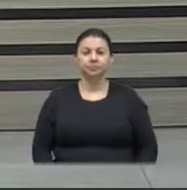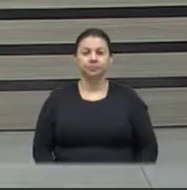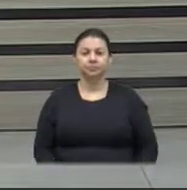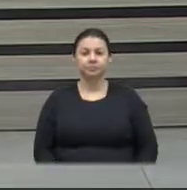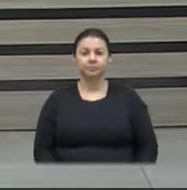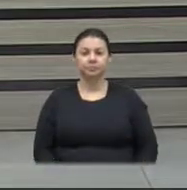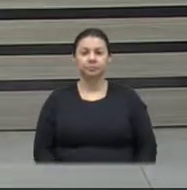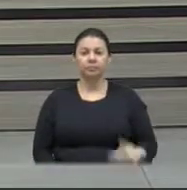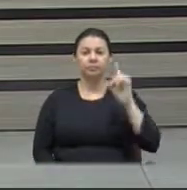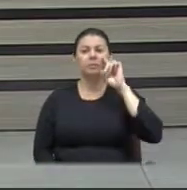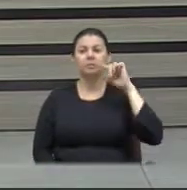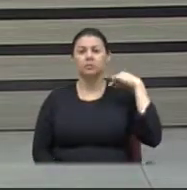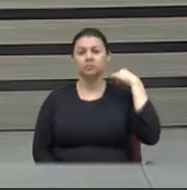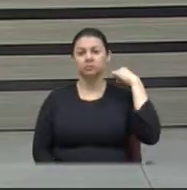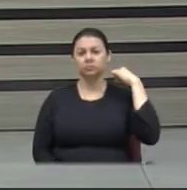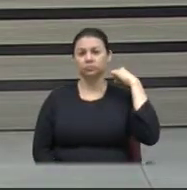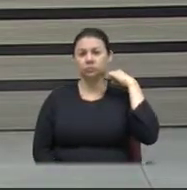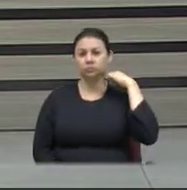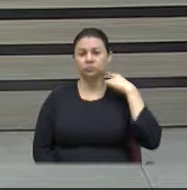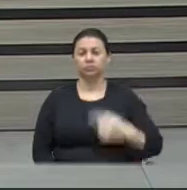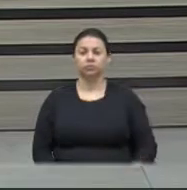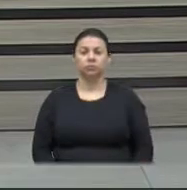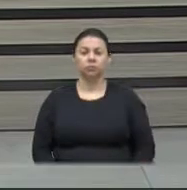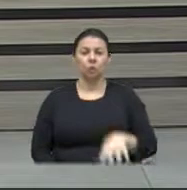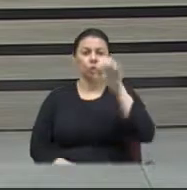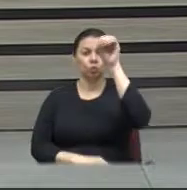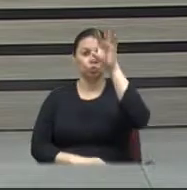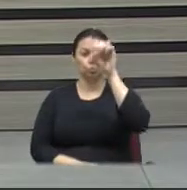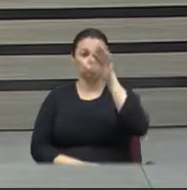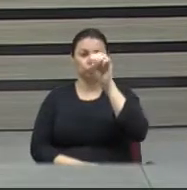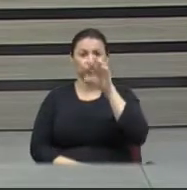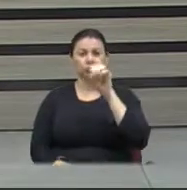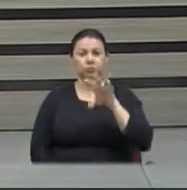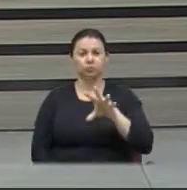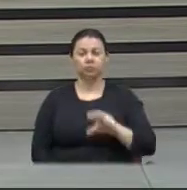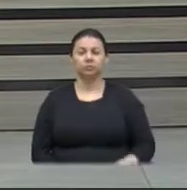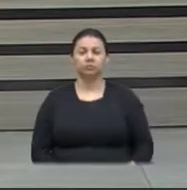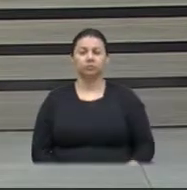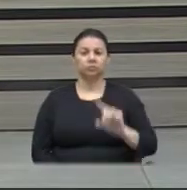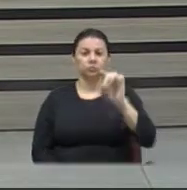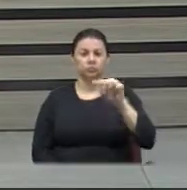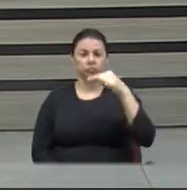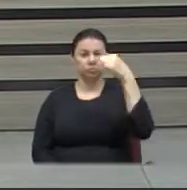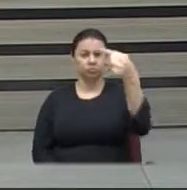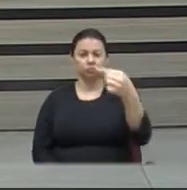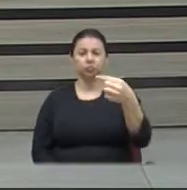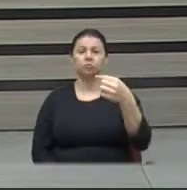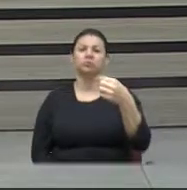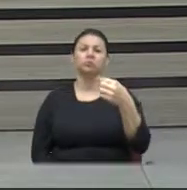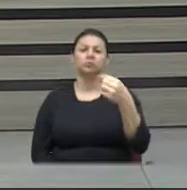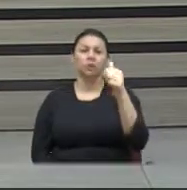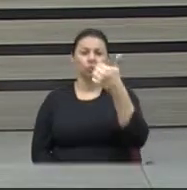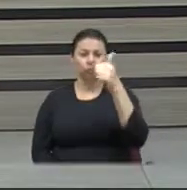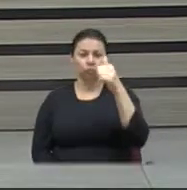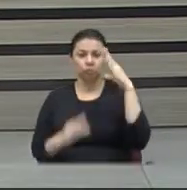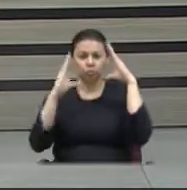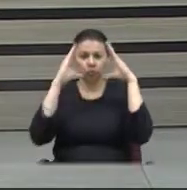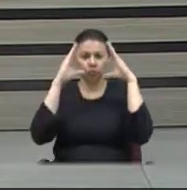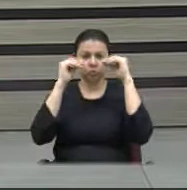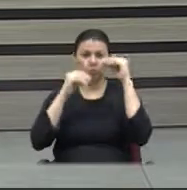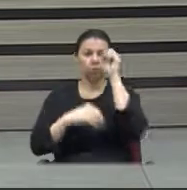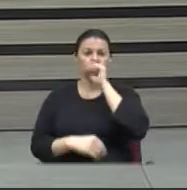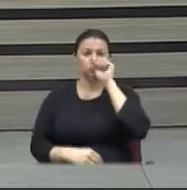santos depois sobre o funcionamento dos semáforos após as 23 horas no município de oliveira e dá outras